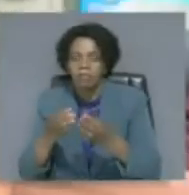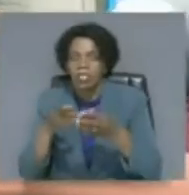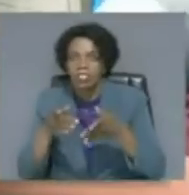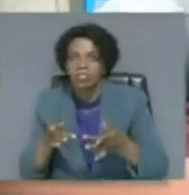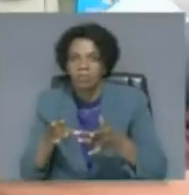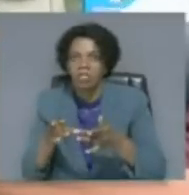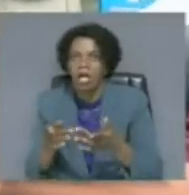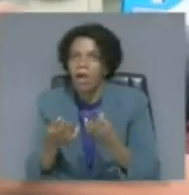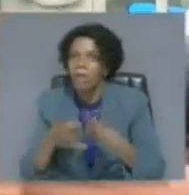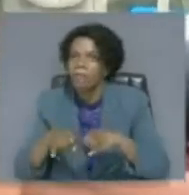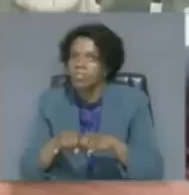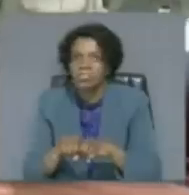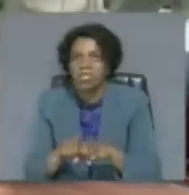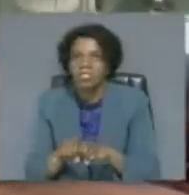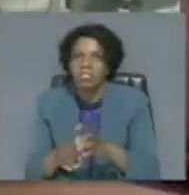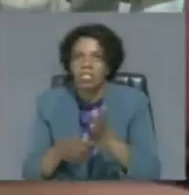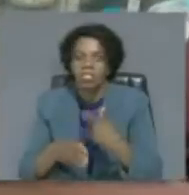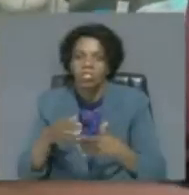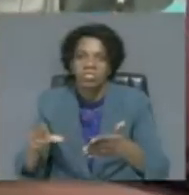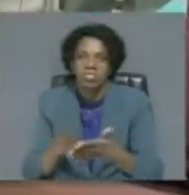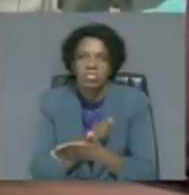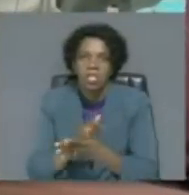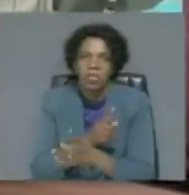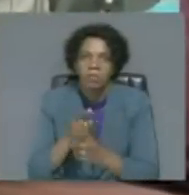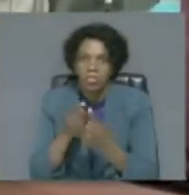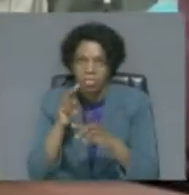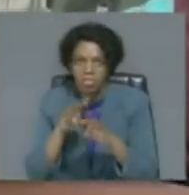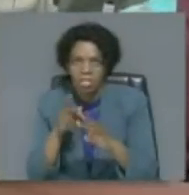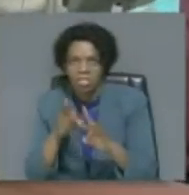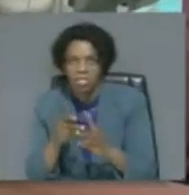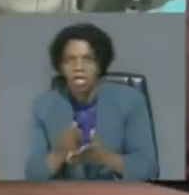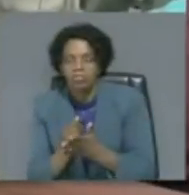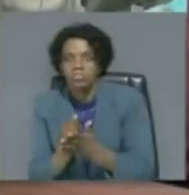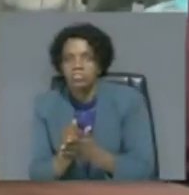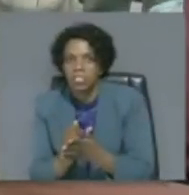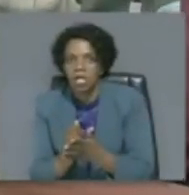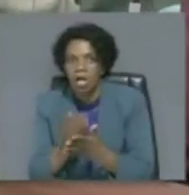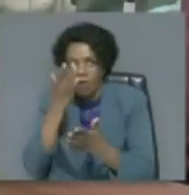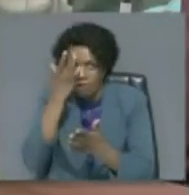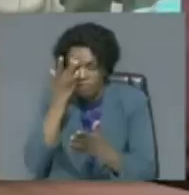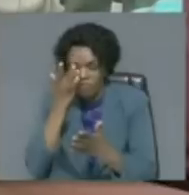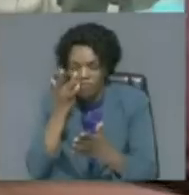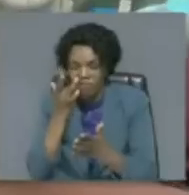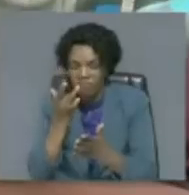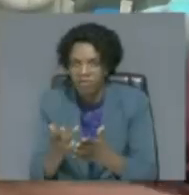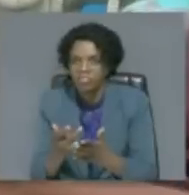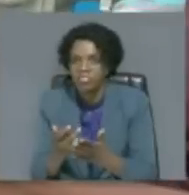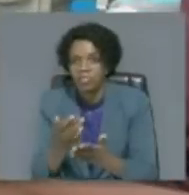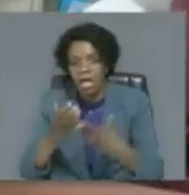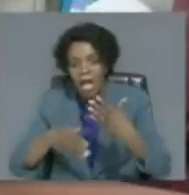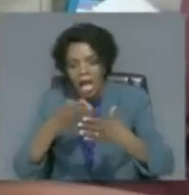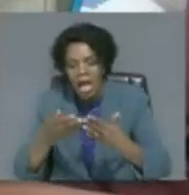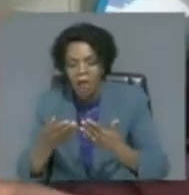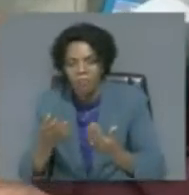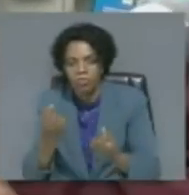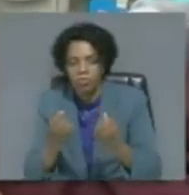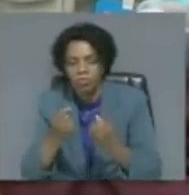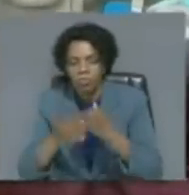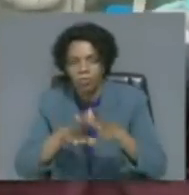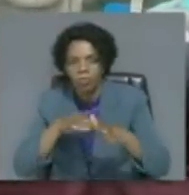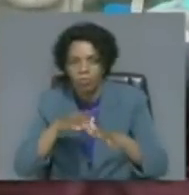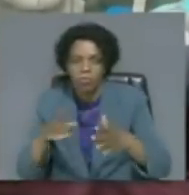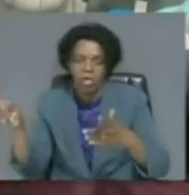da cidade, porque está aqui a permitir o acesso mais rápido para o centro da cidade,